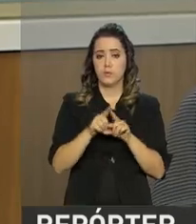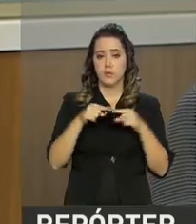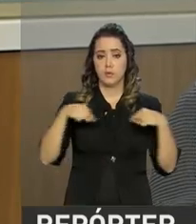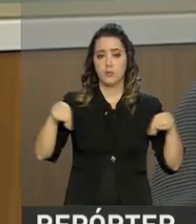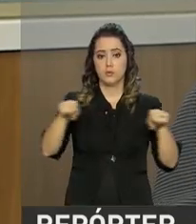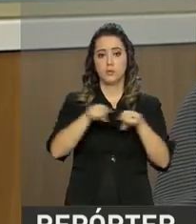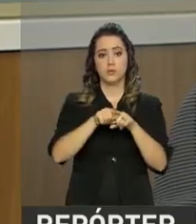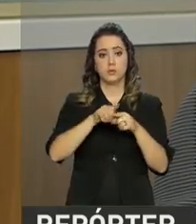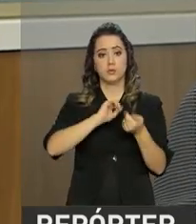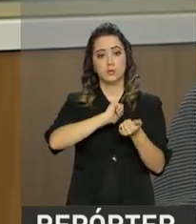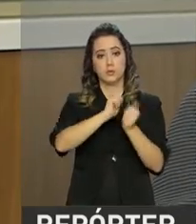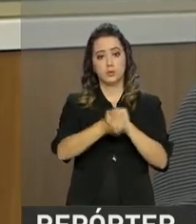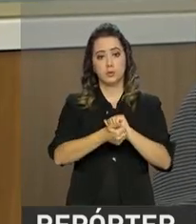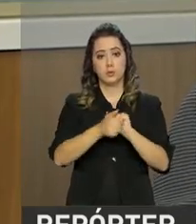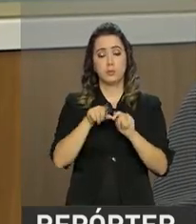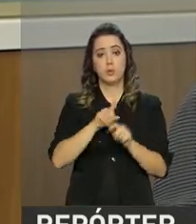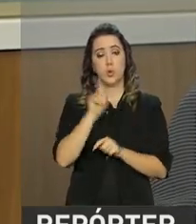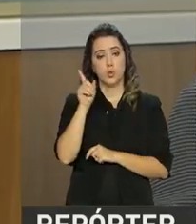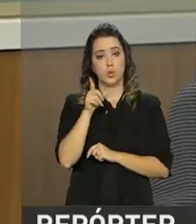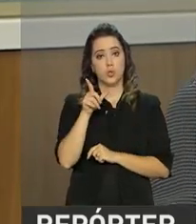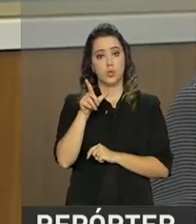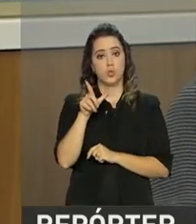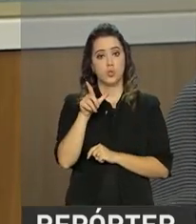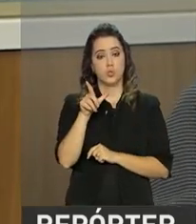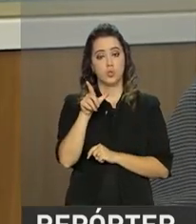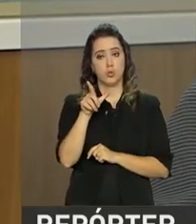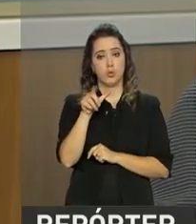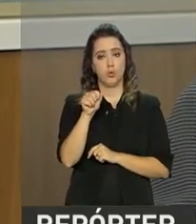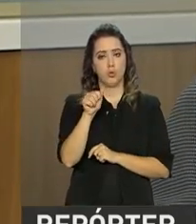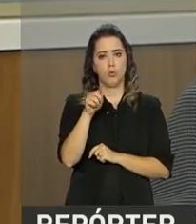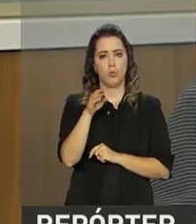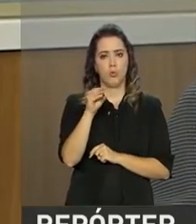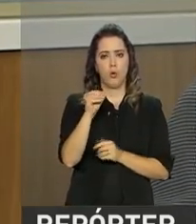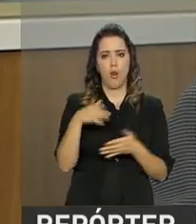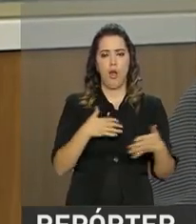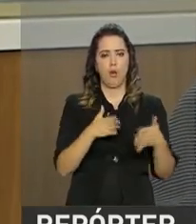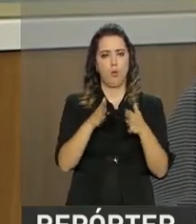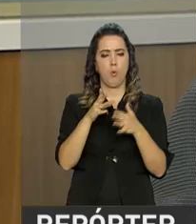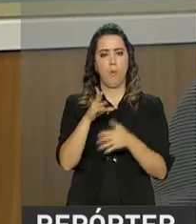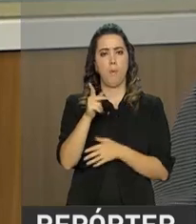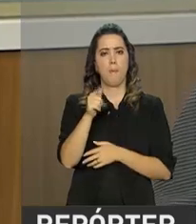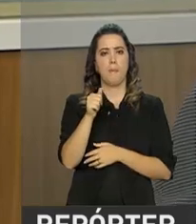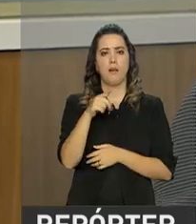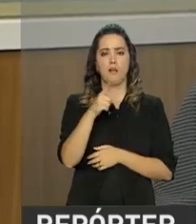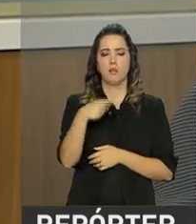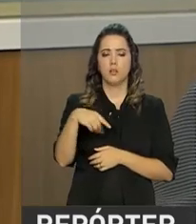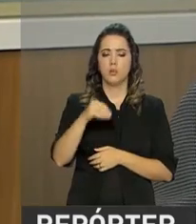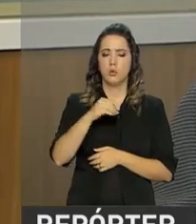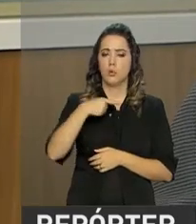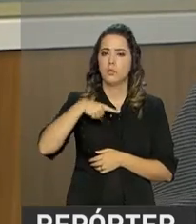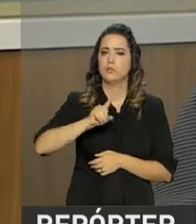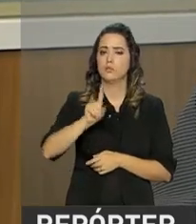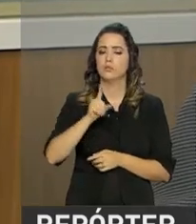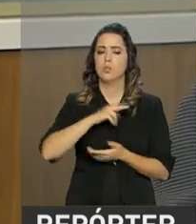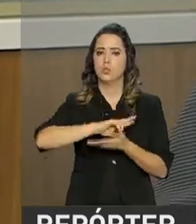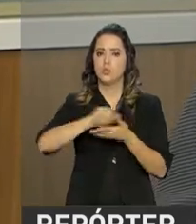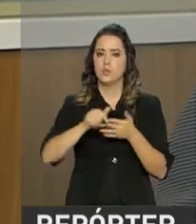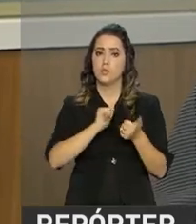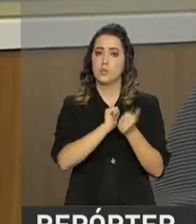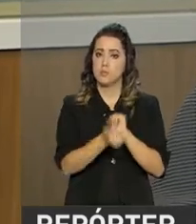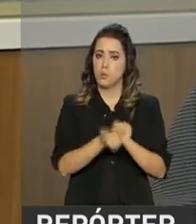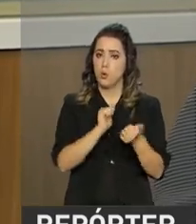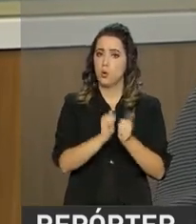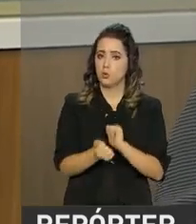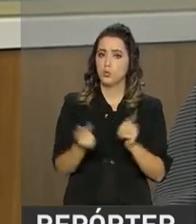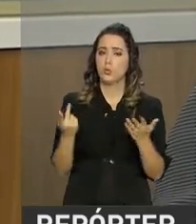prevê eventos esportivos um lago paranoá várias várias iniciativas ao longo de toda a cidade de brasília então é uma oportunidade